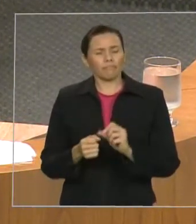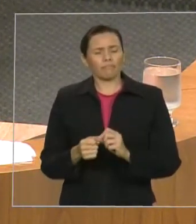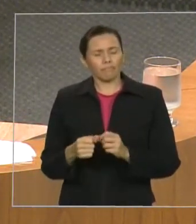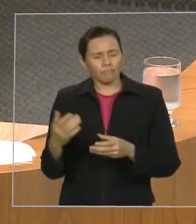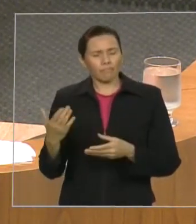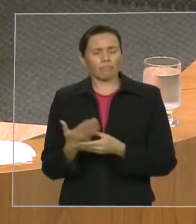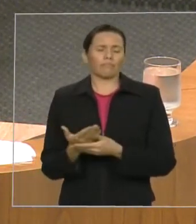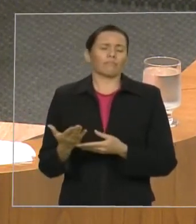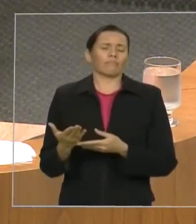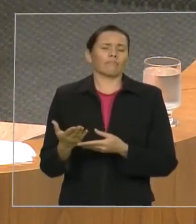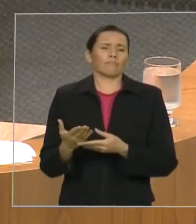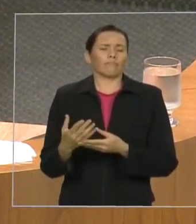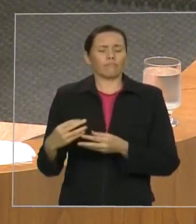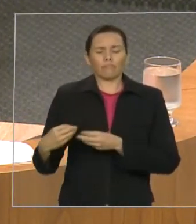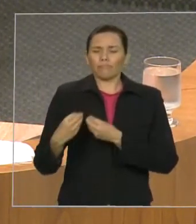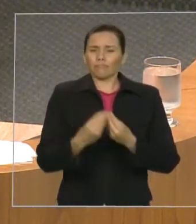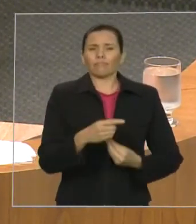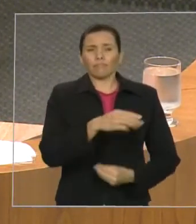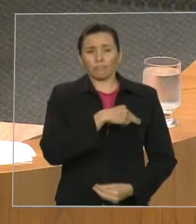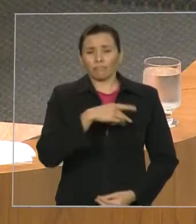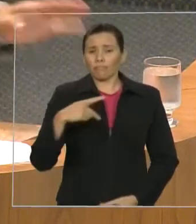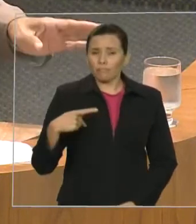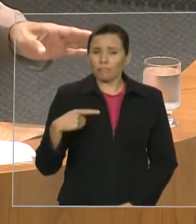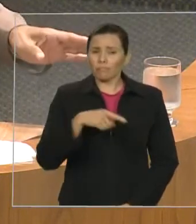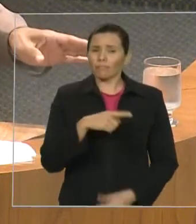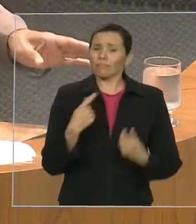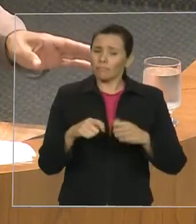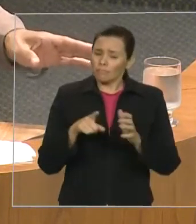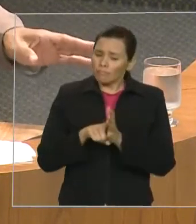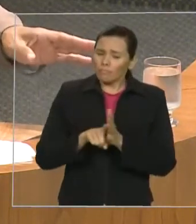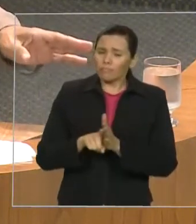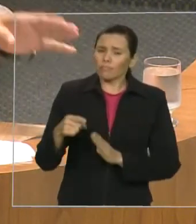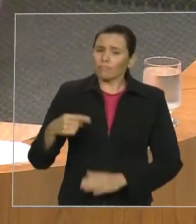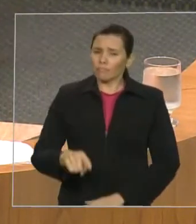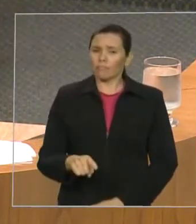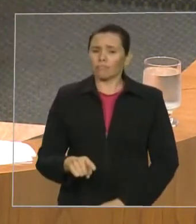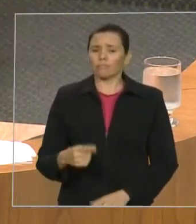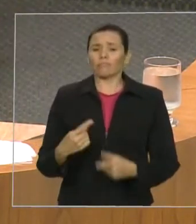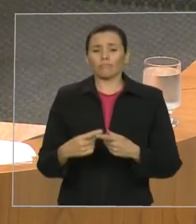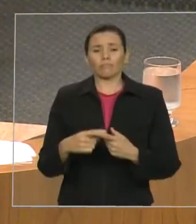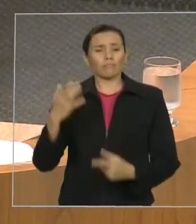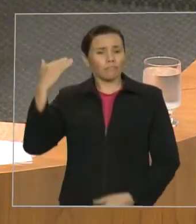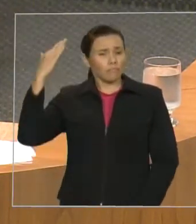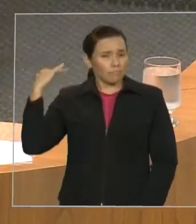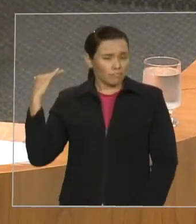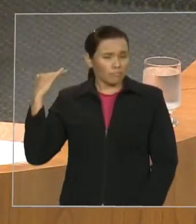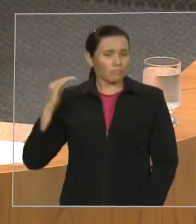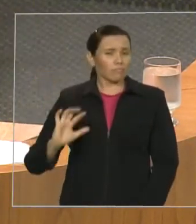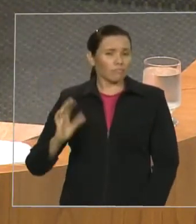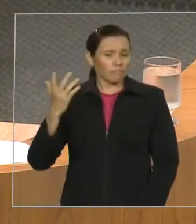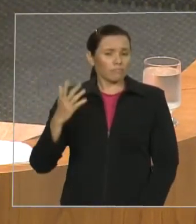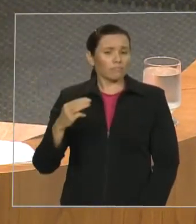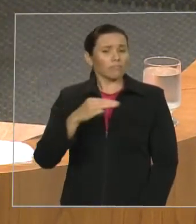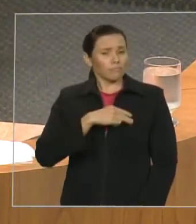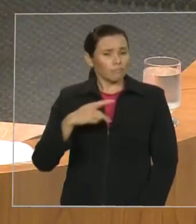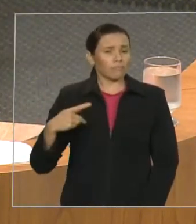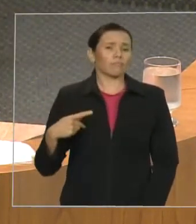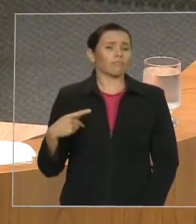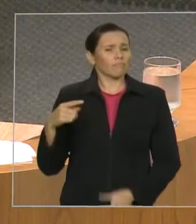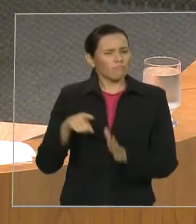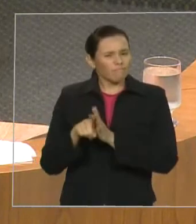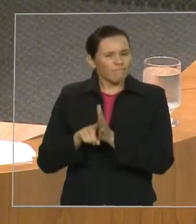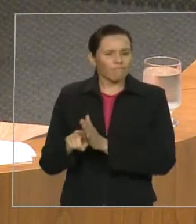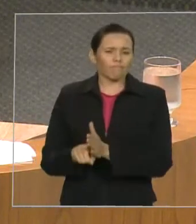acompanhar. Porque o que aconteceu no passado, que teve uma atenção do Ministério Público, investigação do Ministério